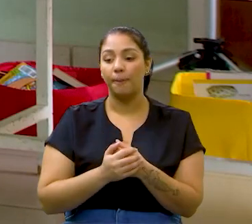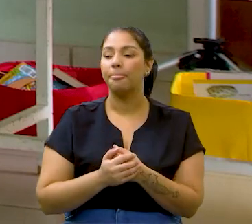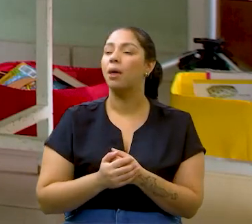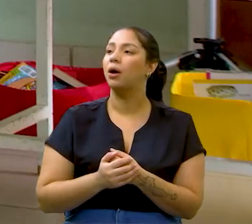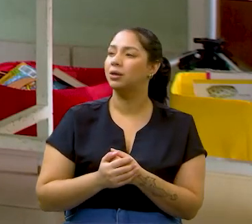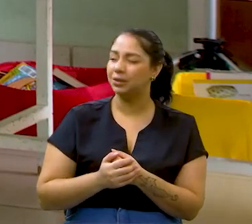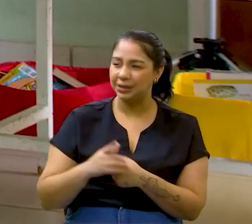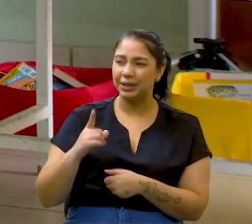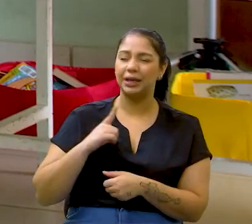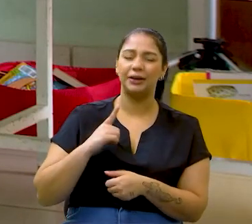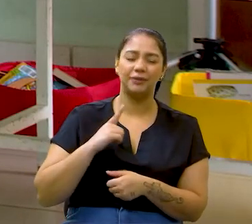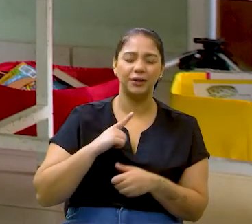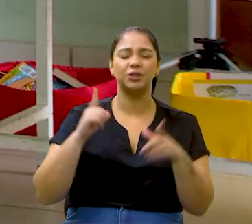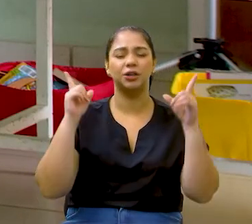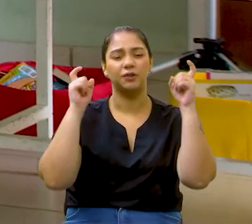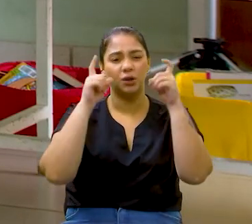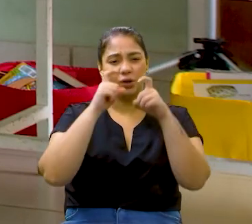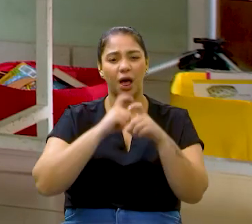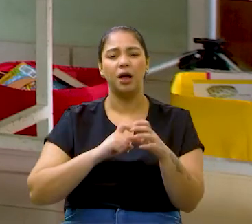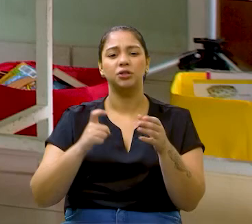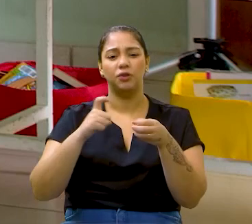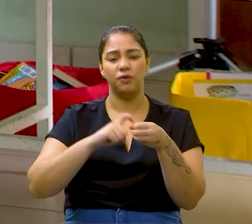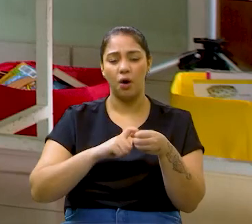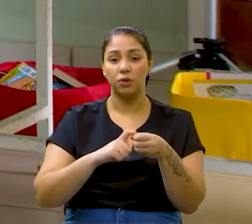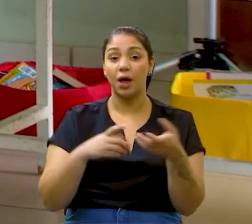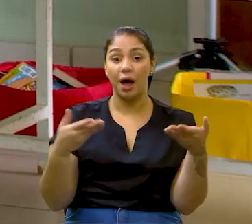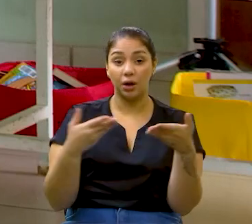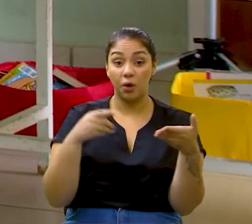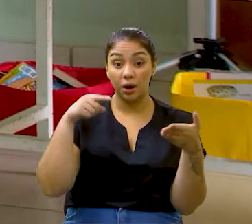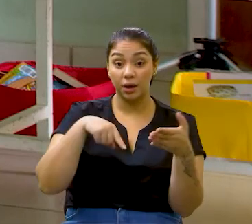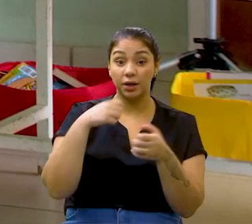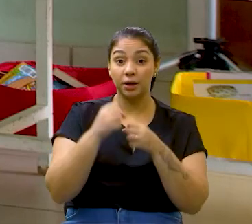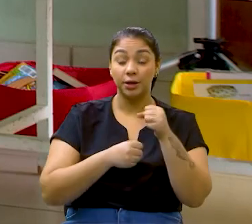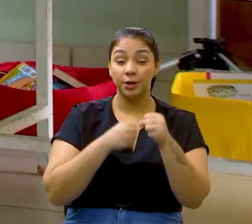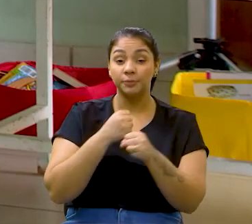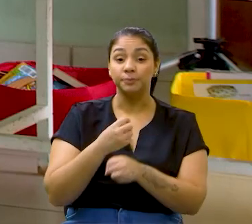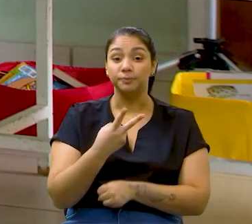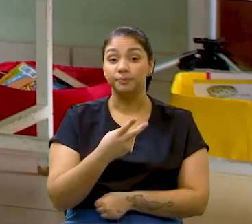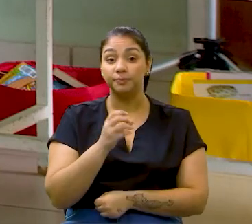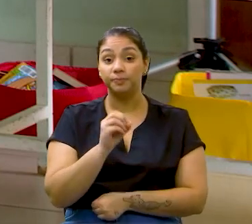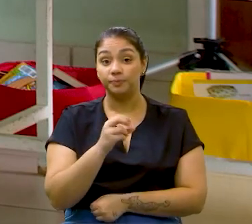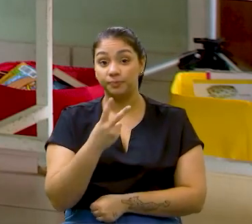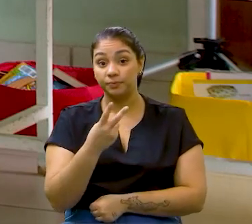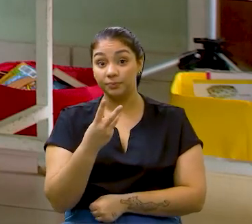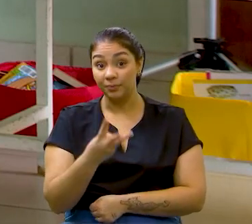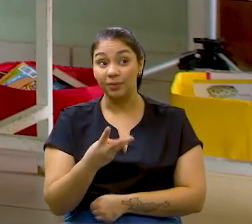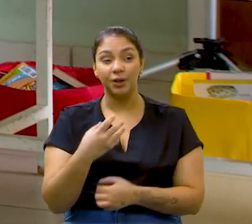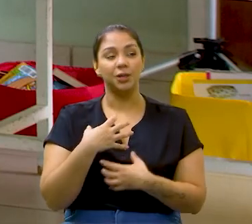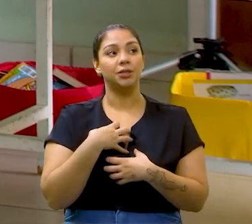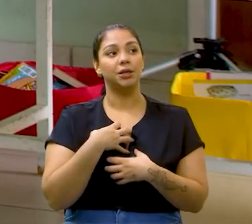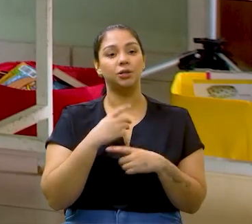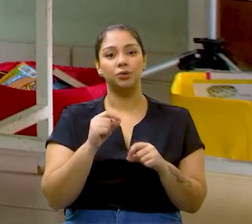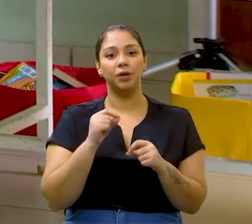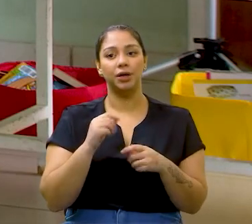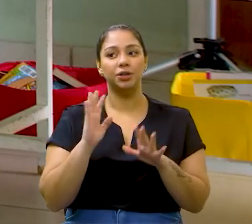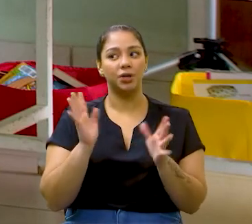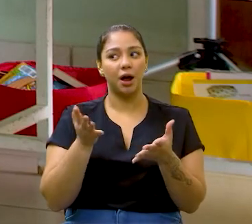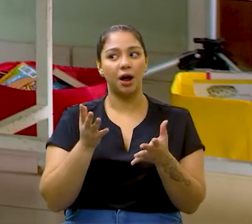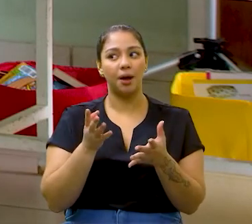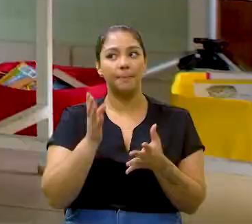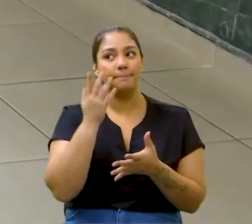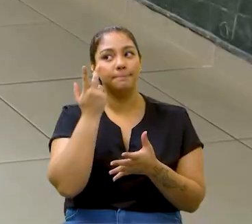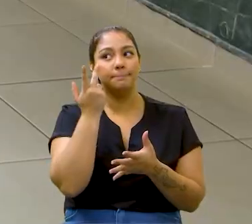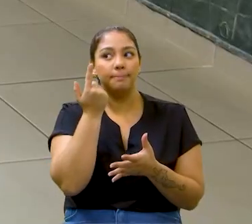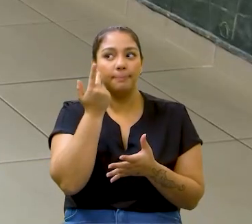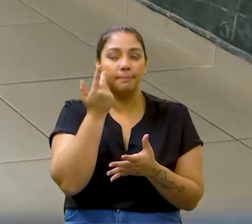O déficit escolar, foi bem grande e assim, agora esse ano de 2023 é o primeiro ano que a gente sente que as